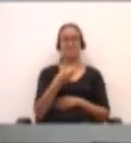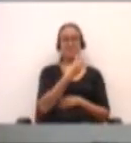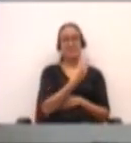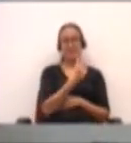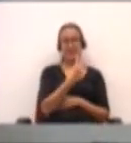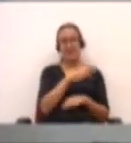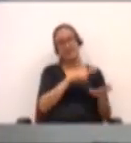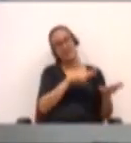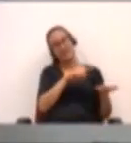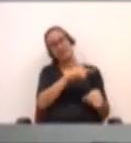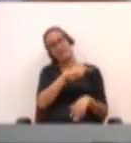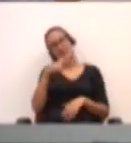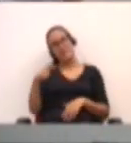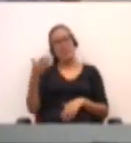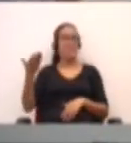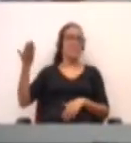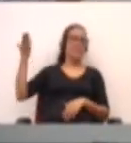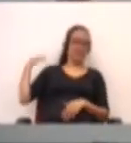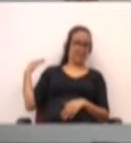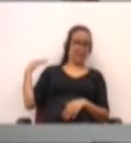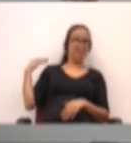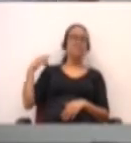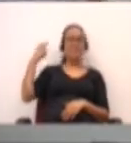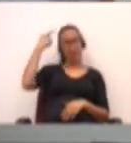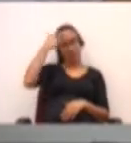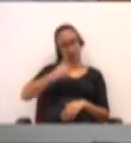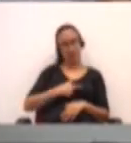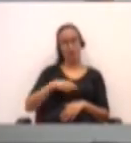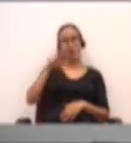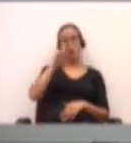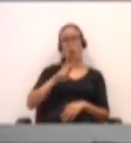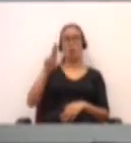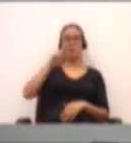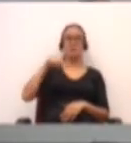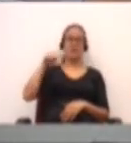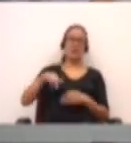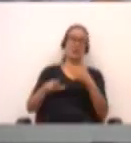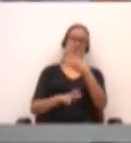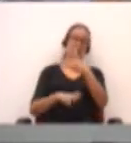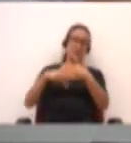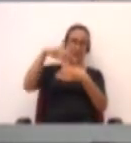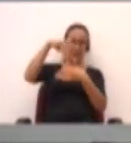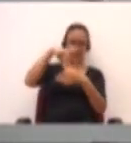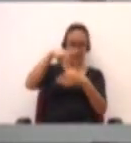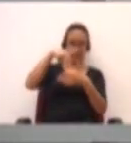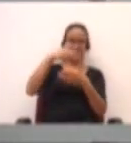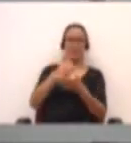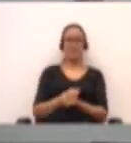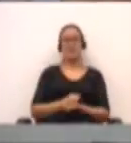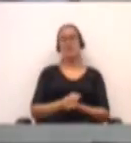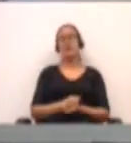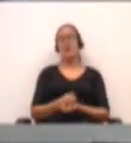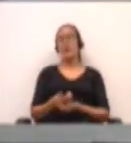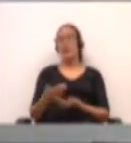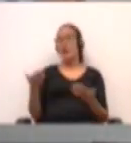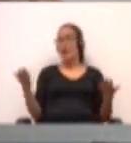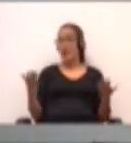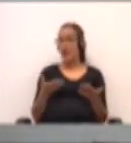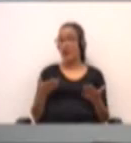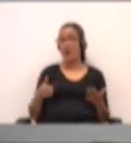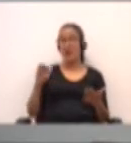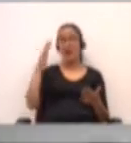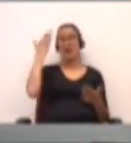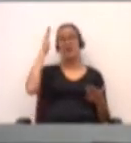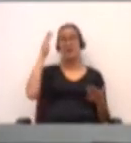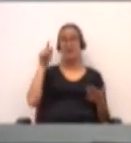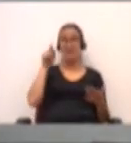atrás eu estive aqui para usar essa tribuna. E hoje acabei tendo ciência do que a vereadora Lubogo, a doutora Mayra fazem